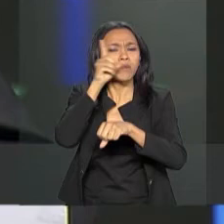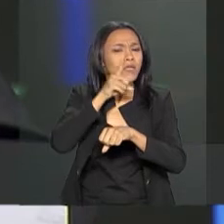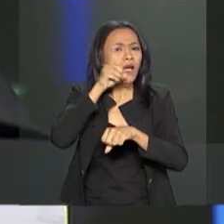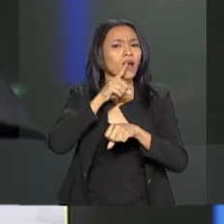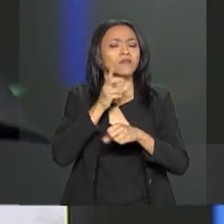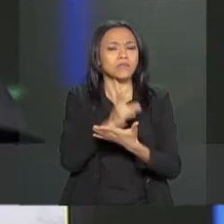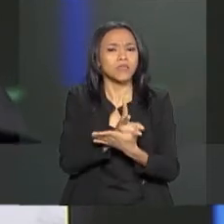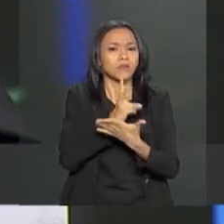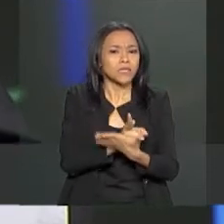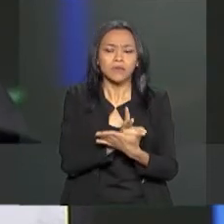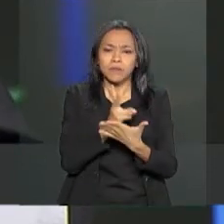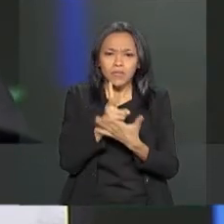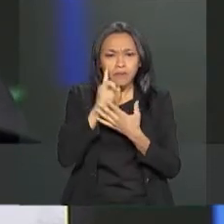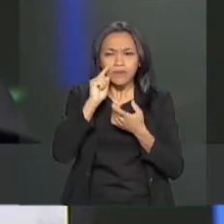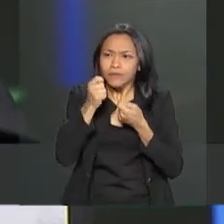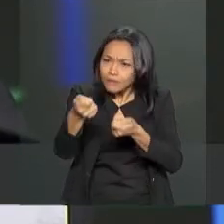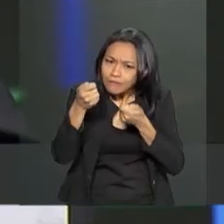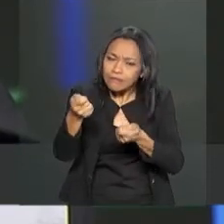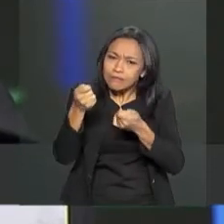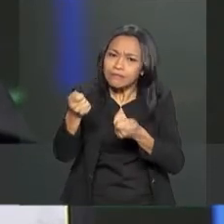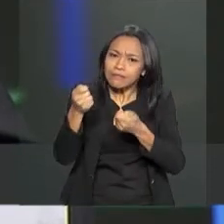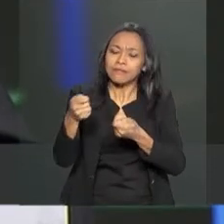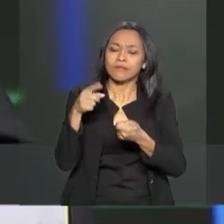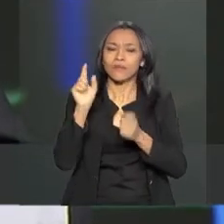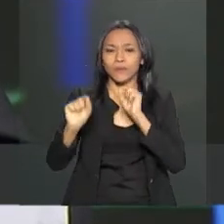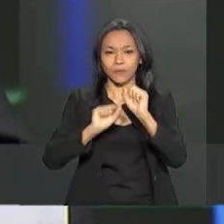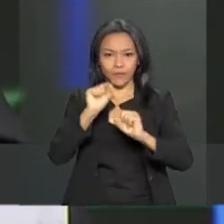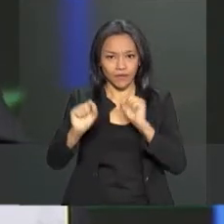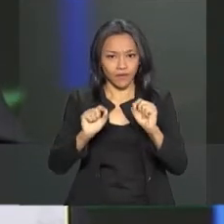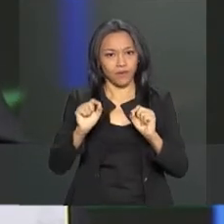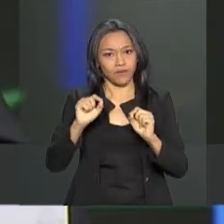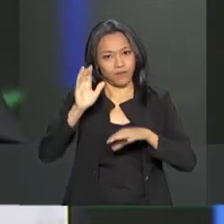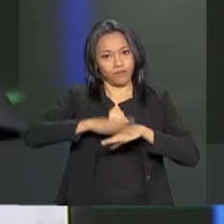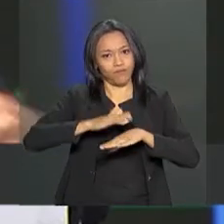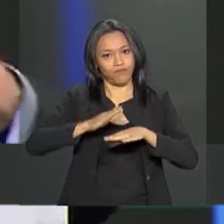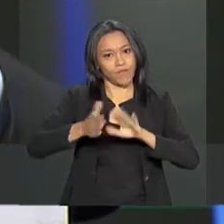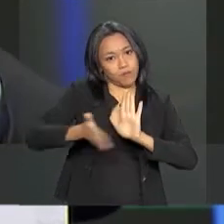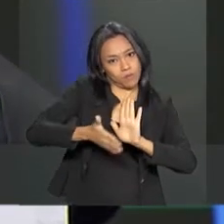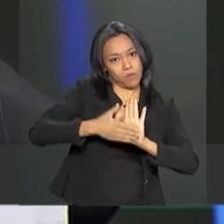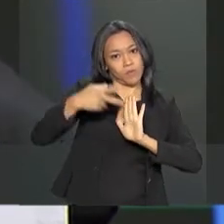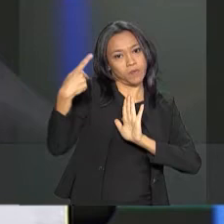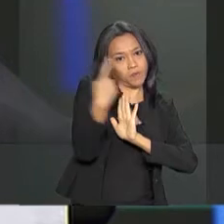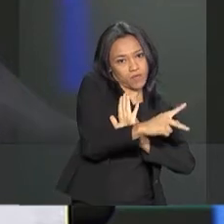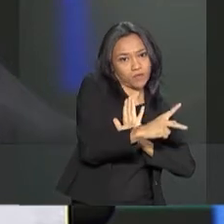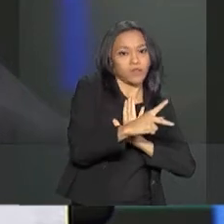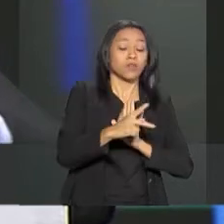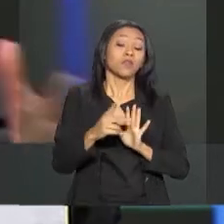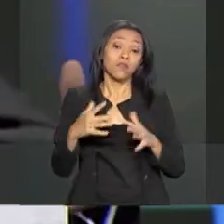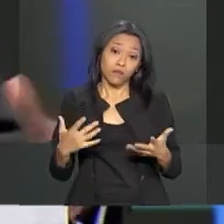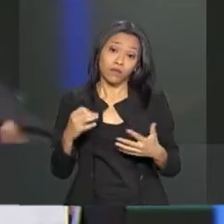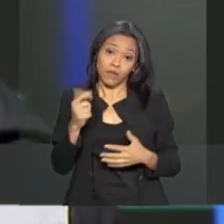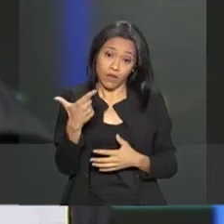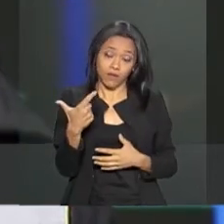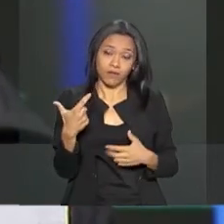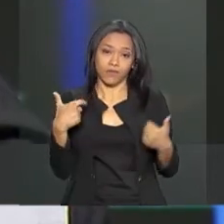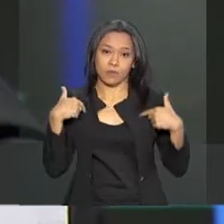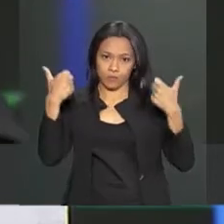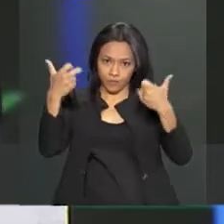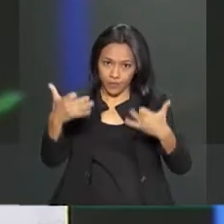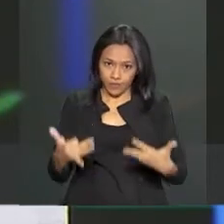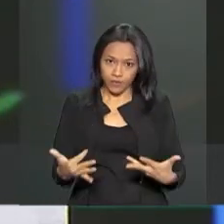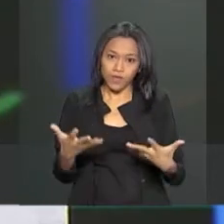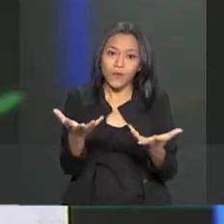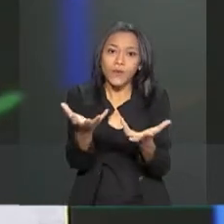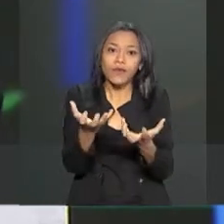para insistir nesta providência. De modo que, com toda franqueza, se me permitem, eu